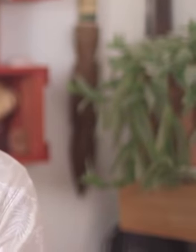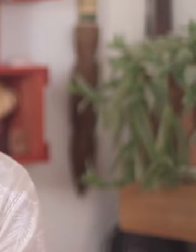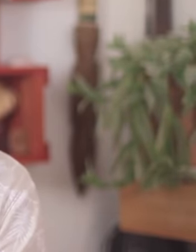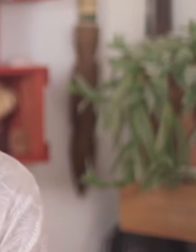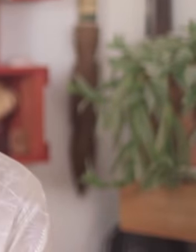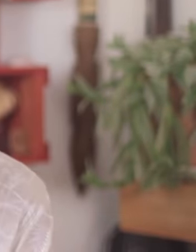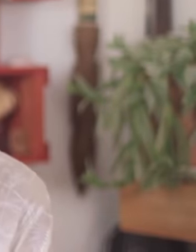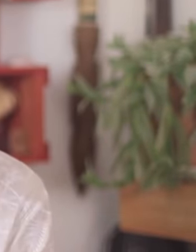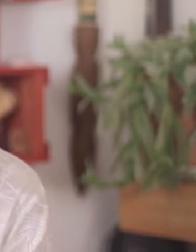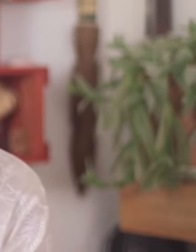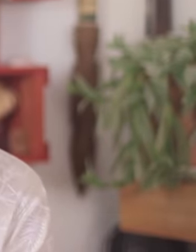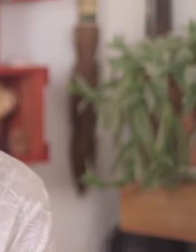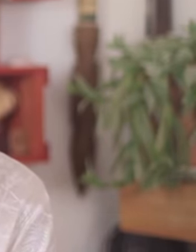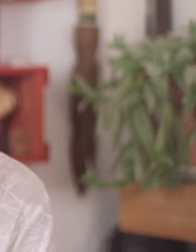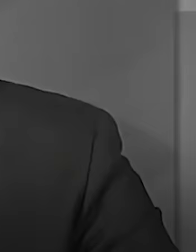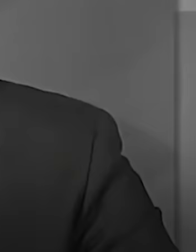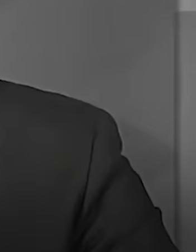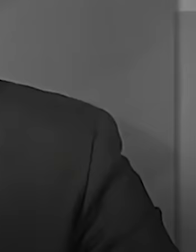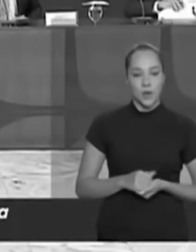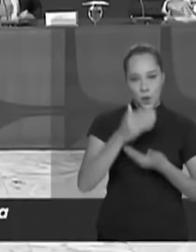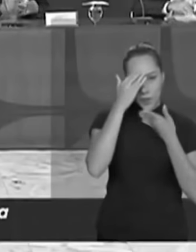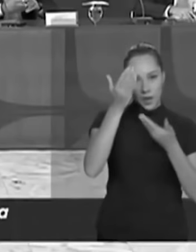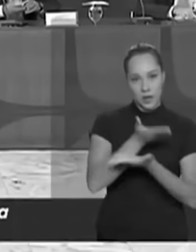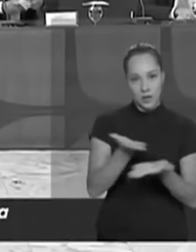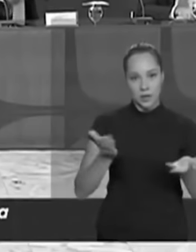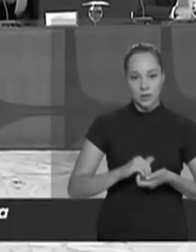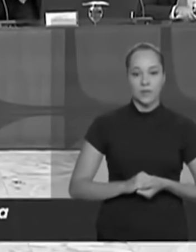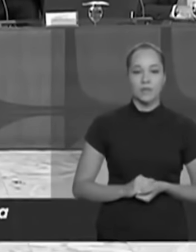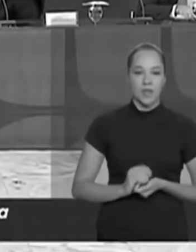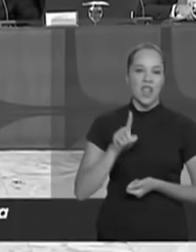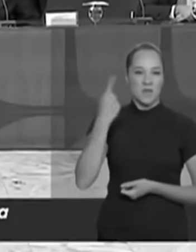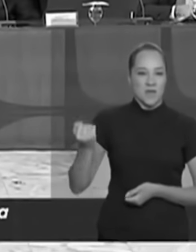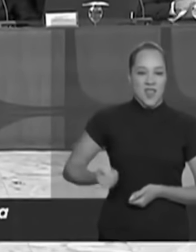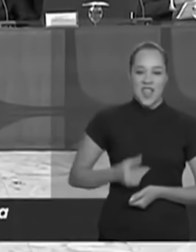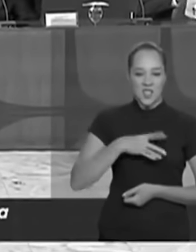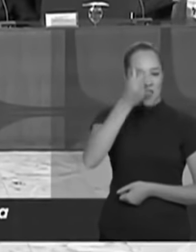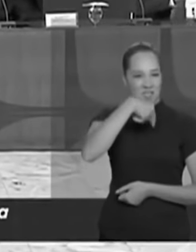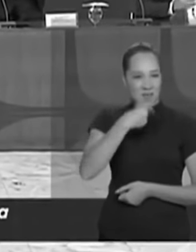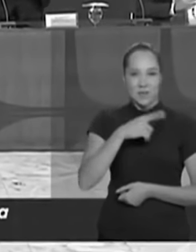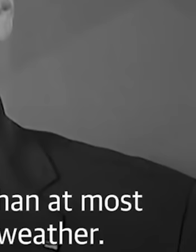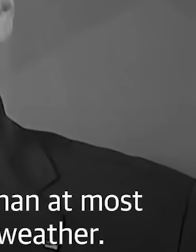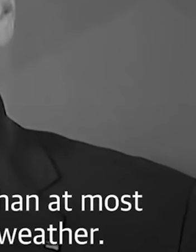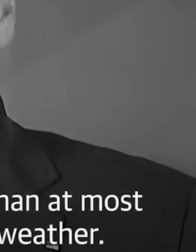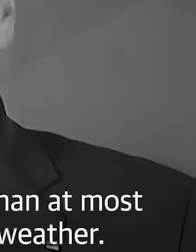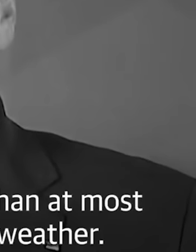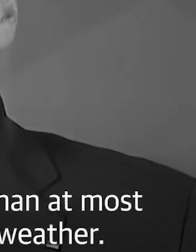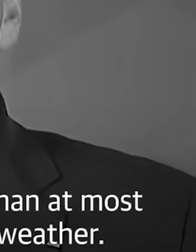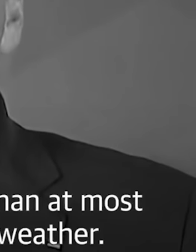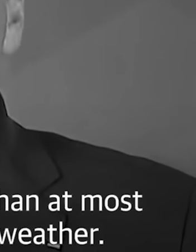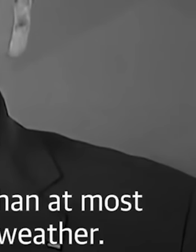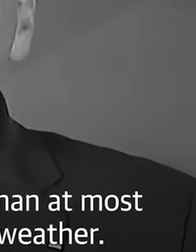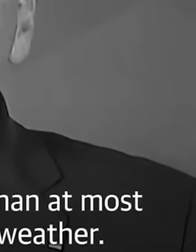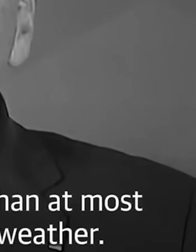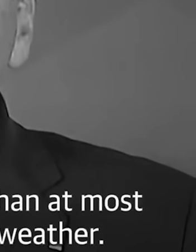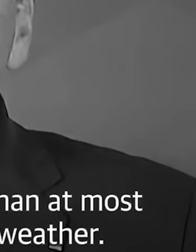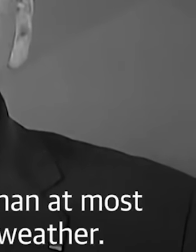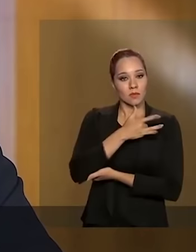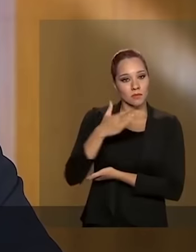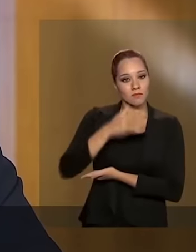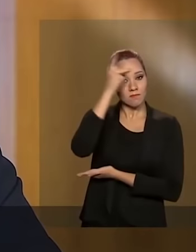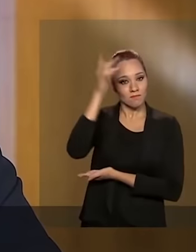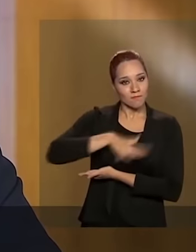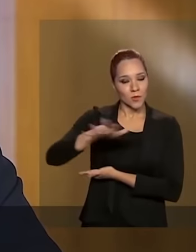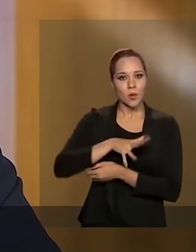na opinião do capitão sobre a pandemia aí seria coisa facada não vai ser uma gripezinha para me derrubaram aqui o ou